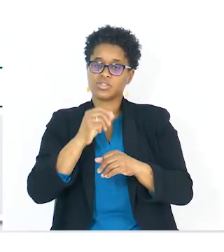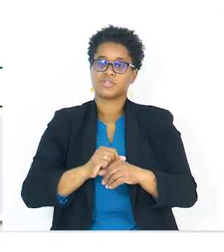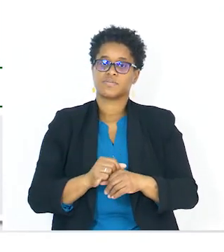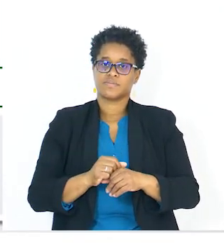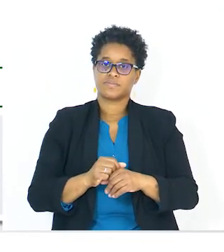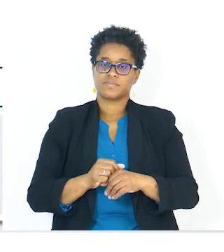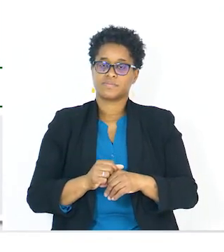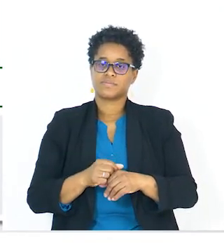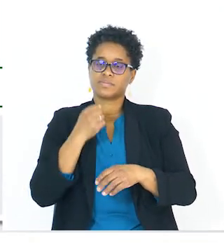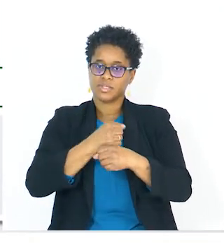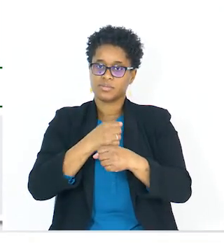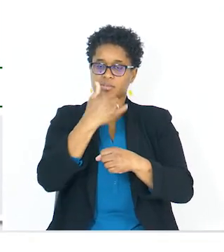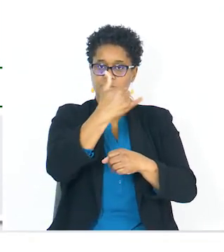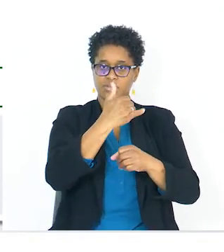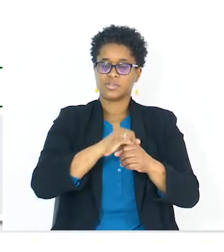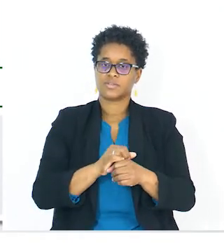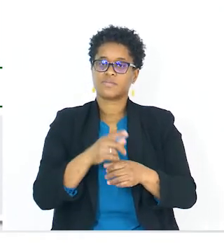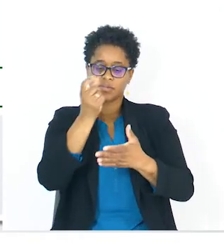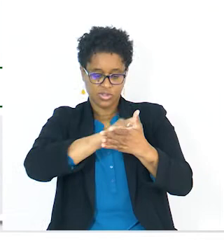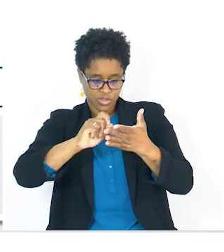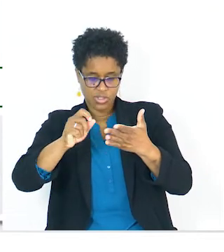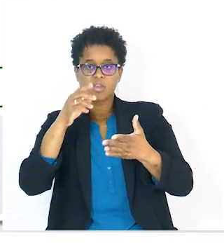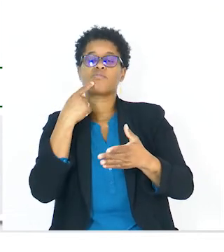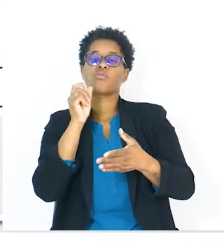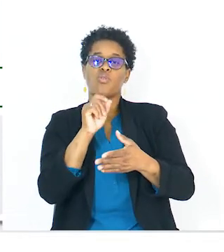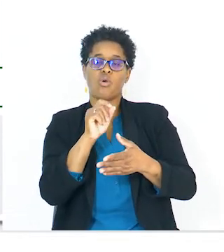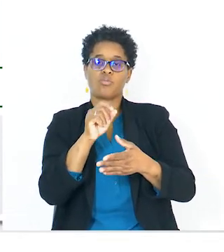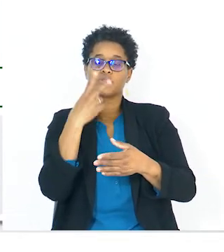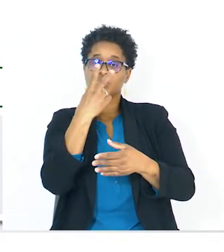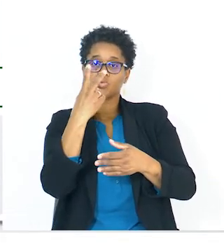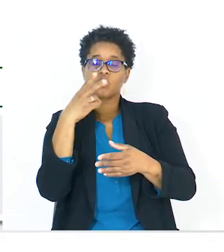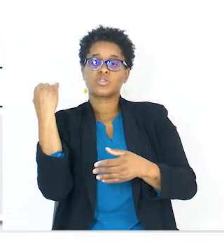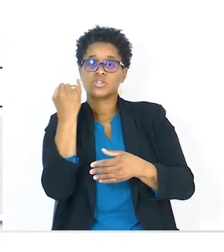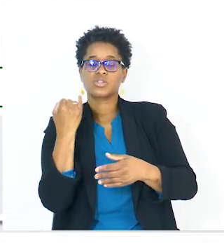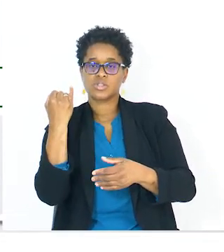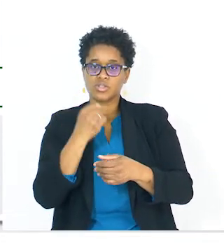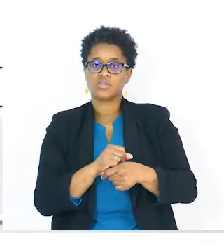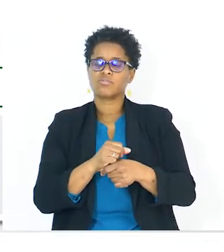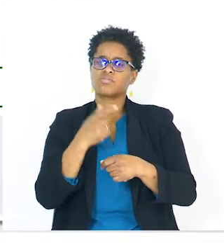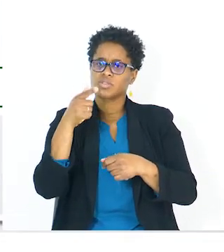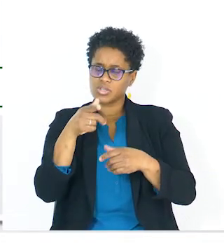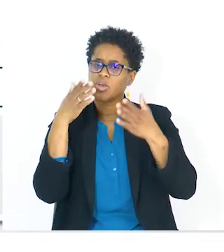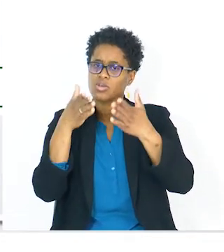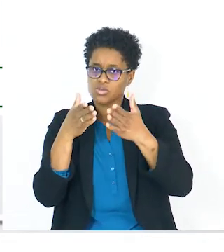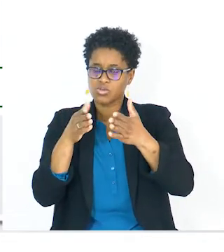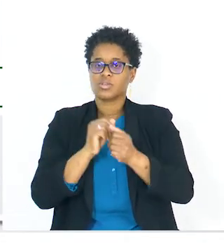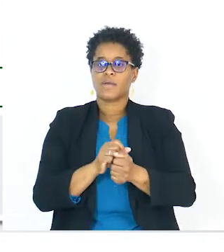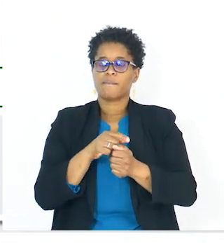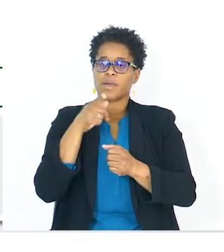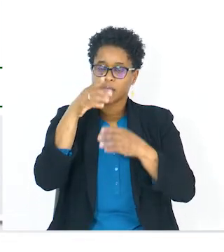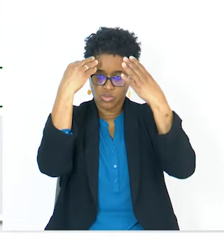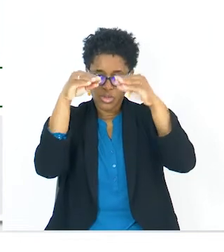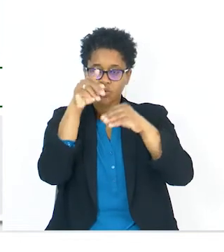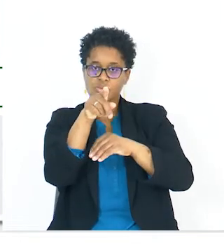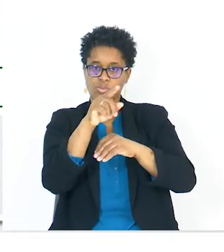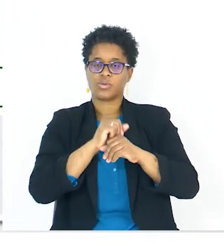3. Exercício 2. Escreve o nome de 2 instituições que contribuem para a